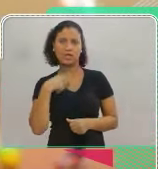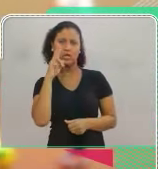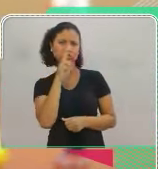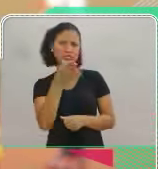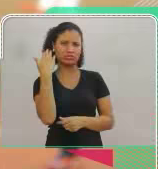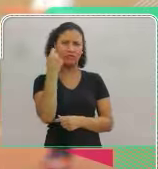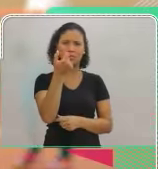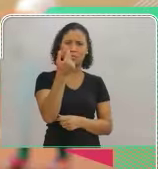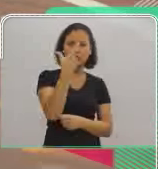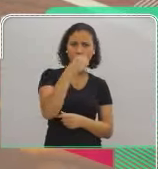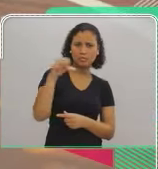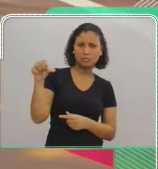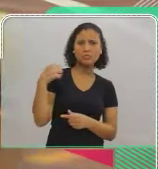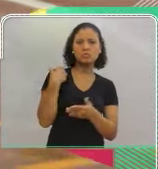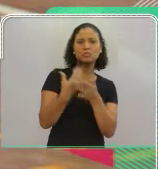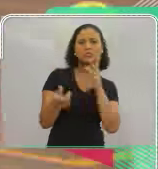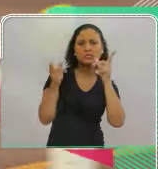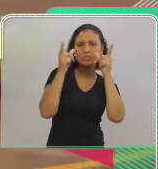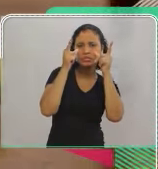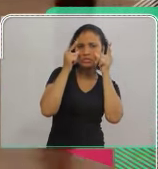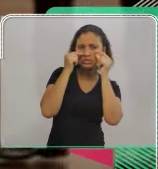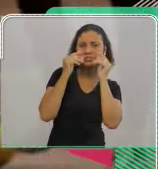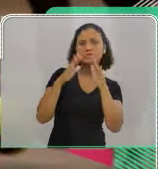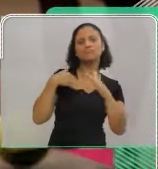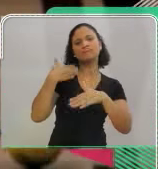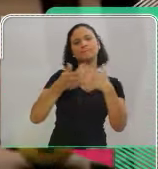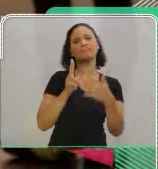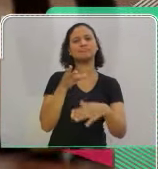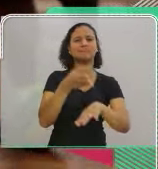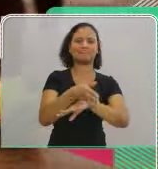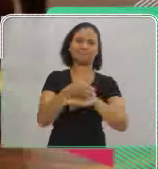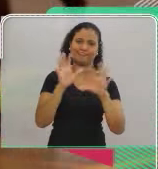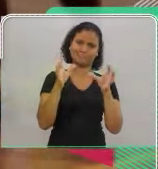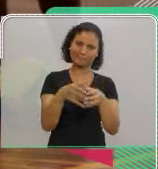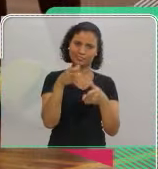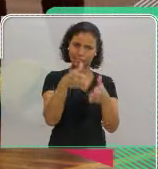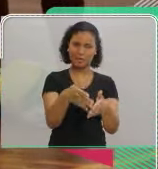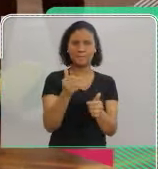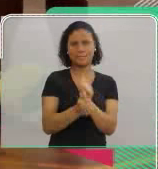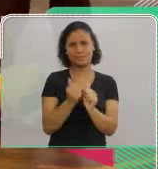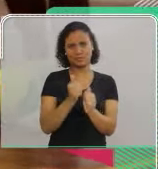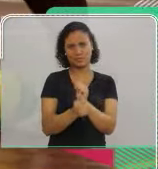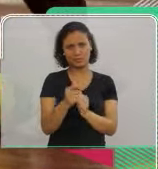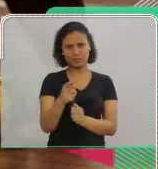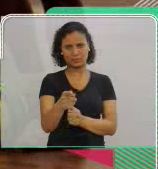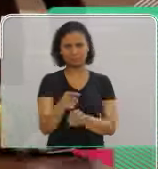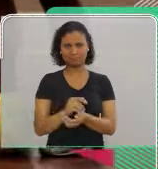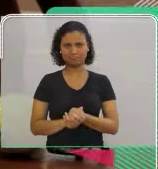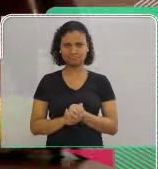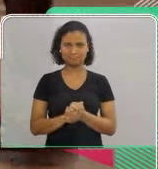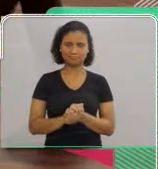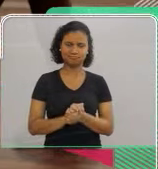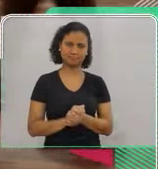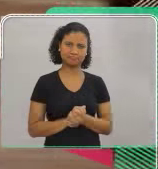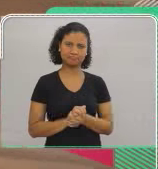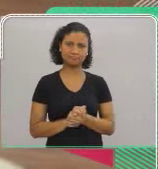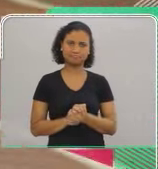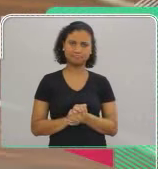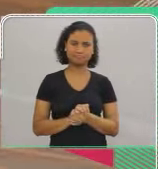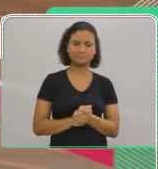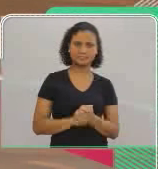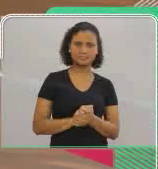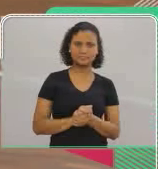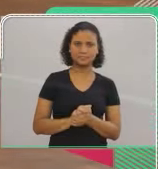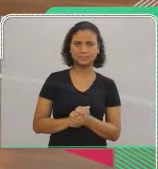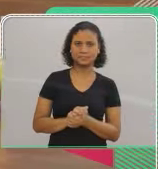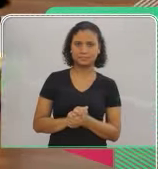E de 2009 para cá eu perdi a visão e passei a praticar o futsal. Conheci o futsal através de convite,